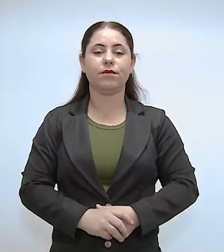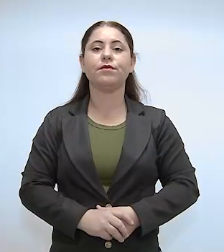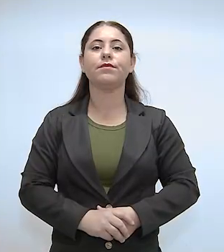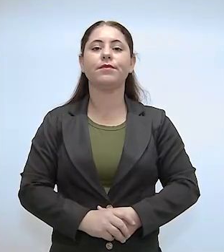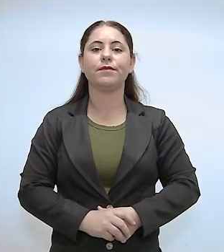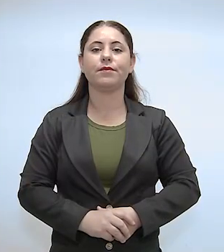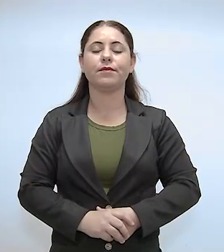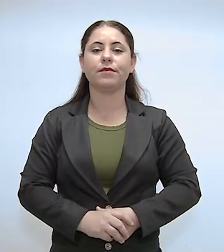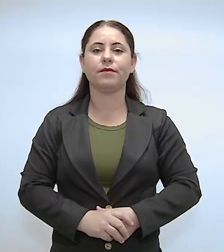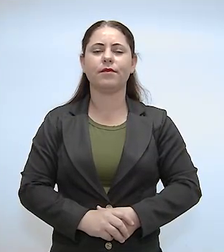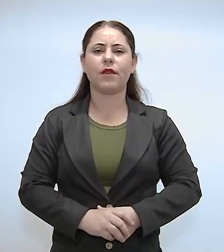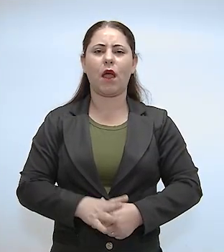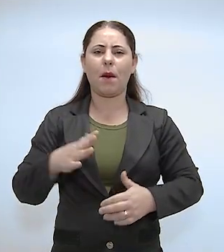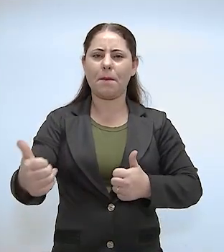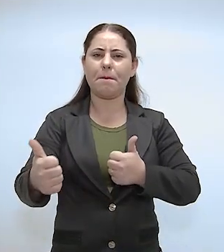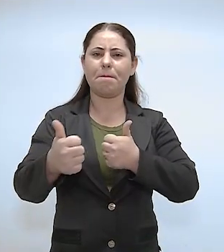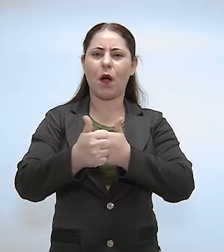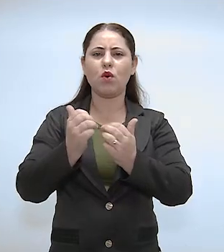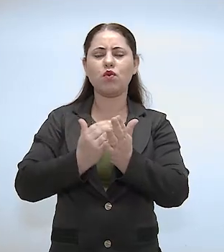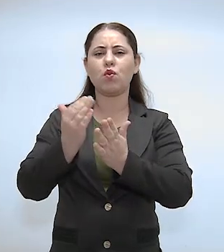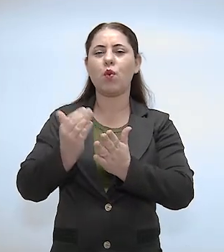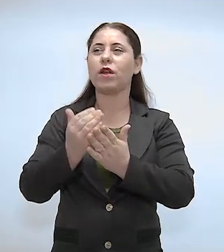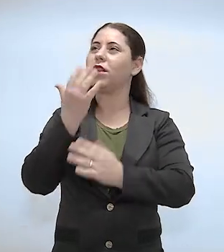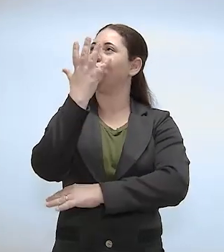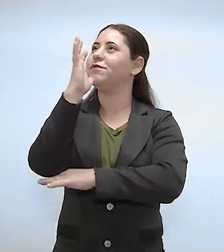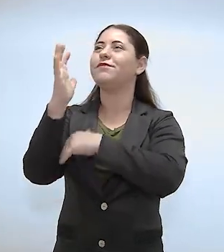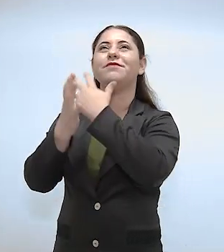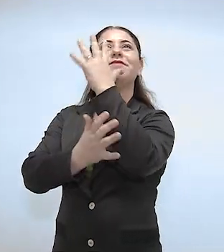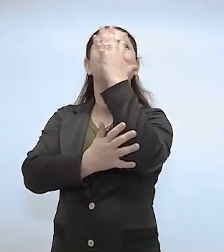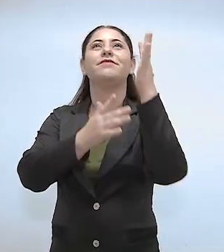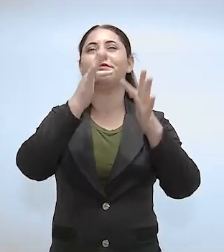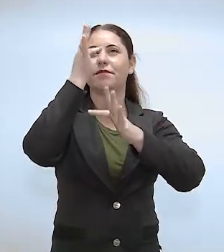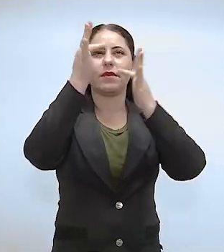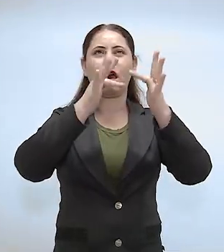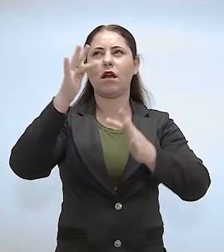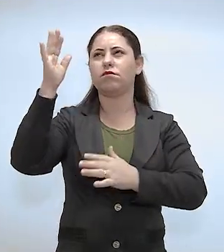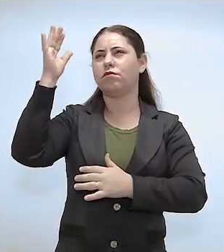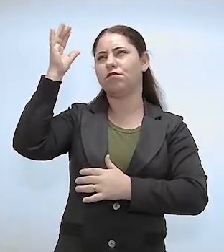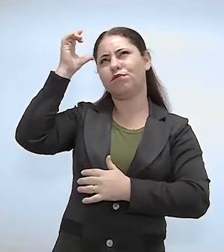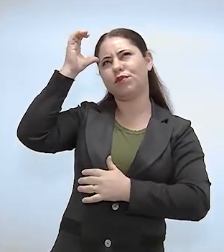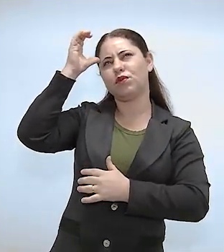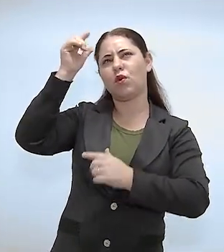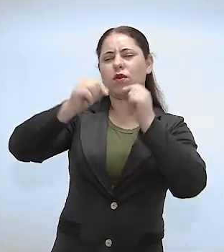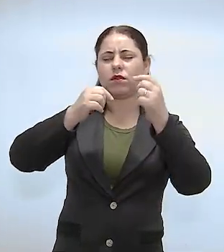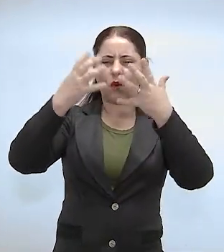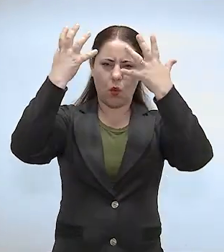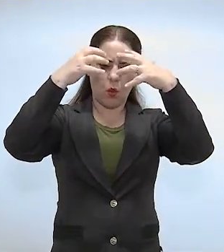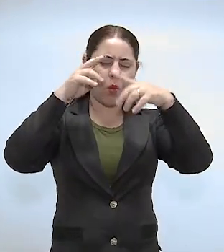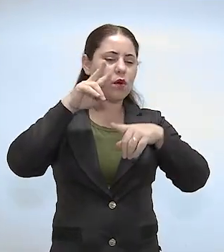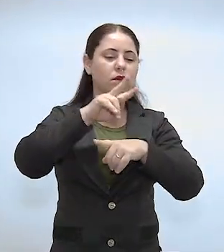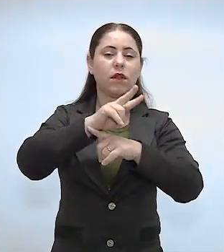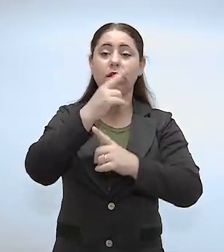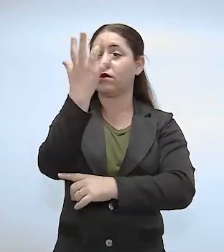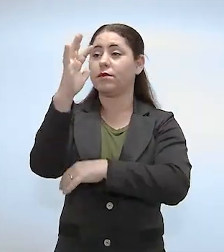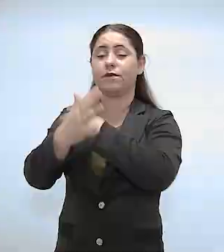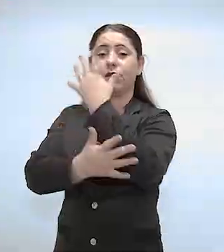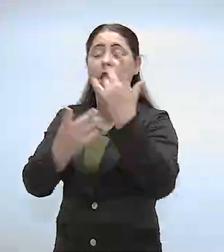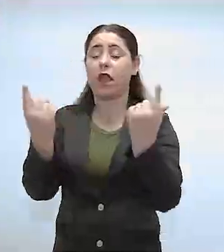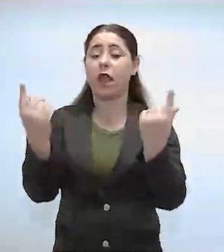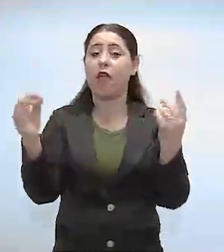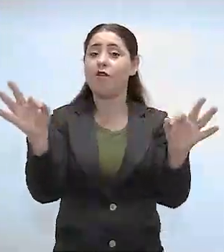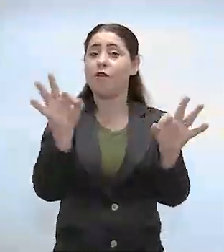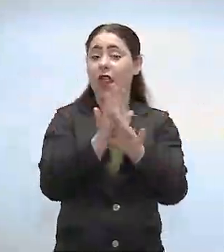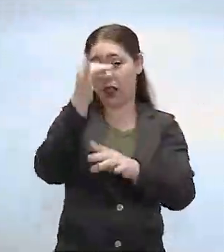por estar próximo ao início da primavera e para trazer a reflexão para o cuidado e preservação da natureza e combate ao desmatamento